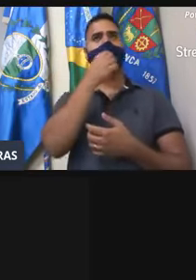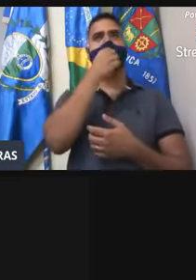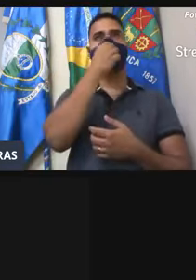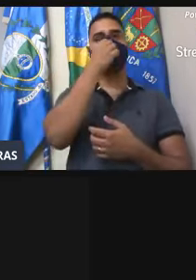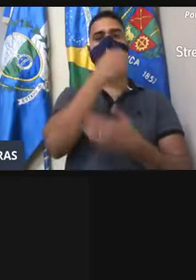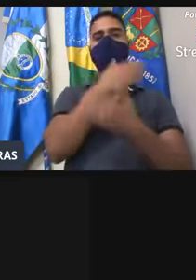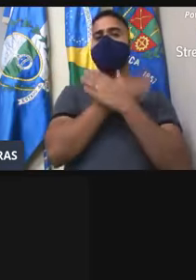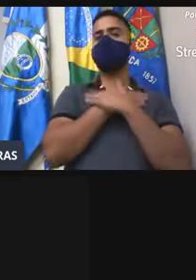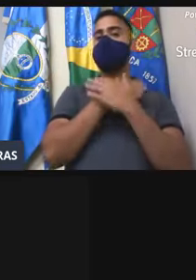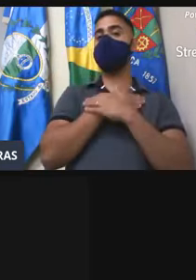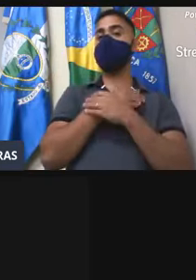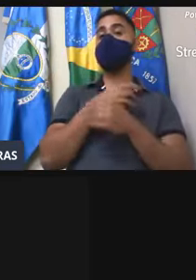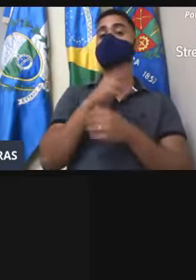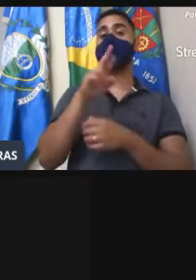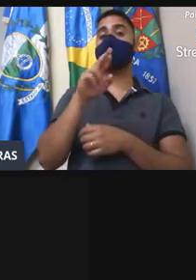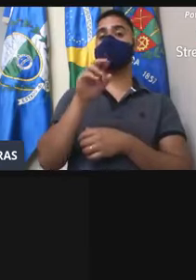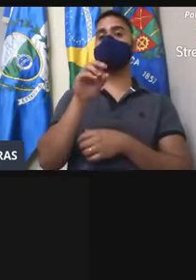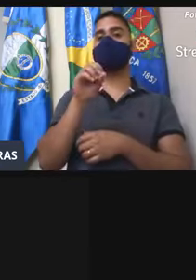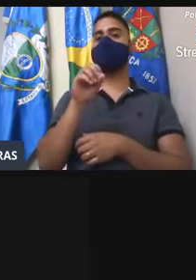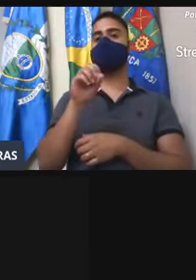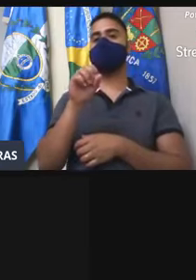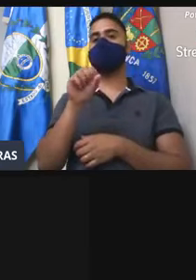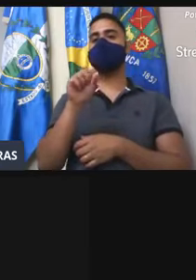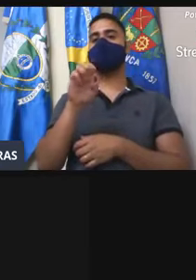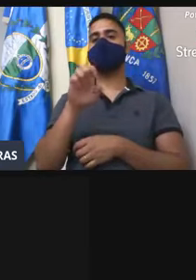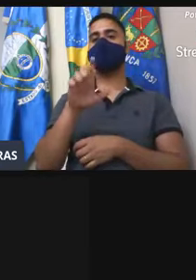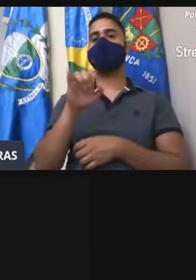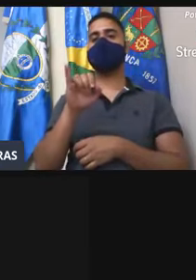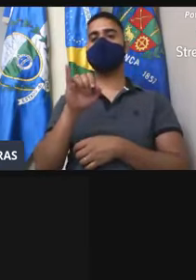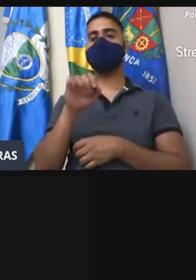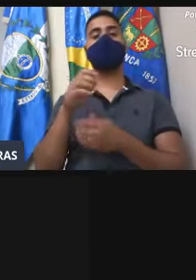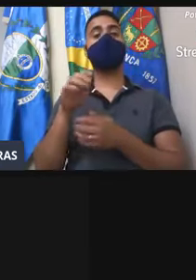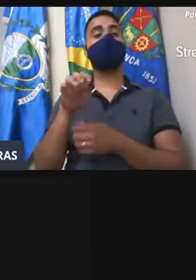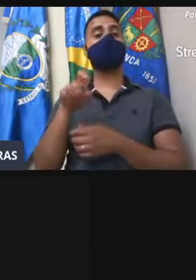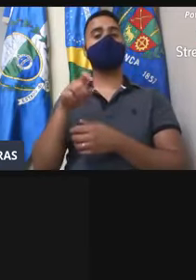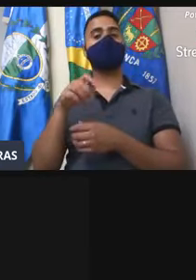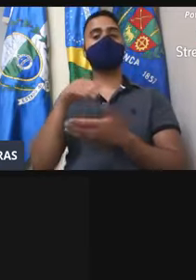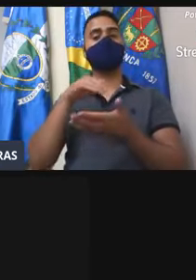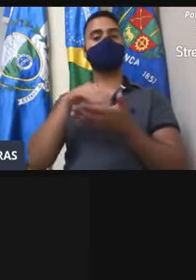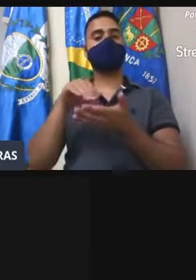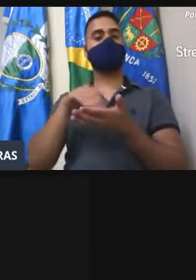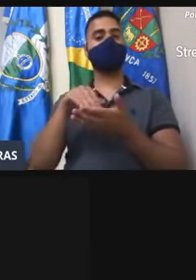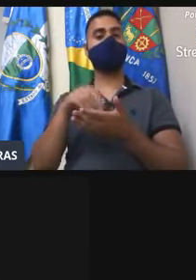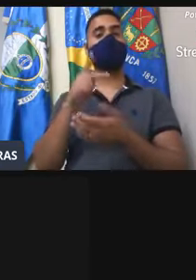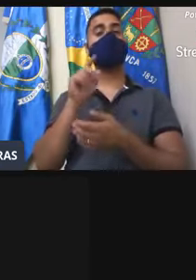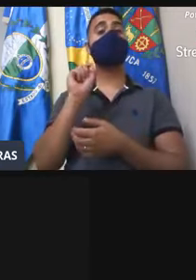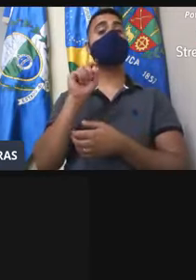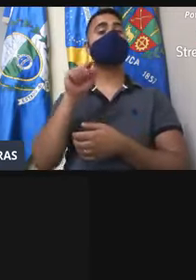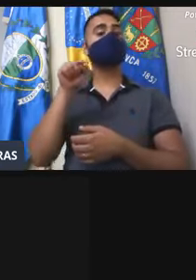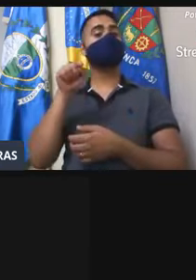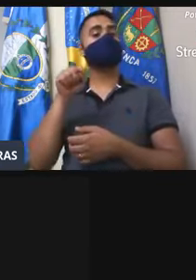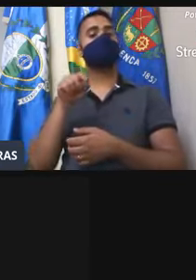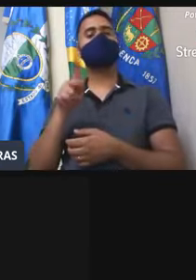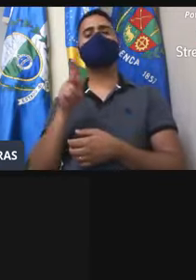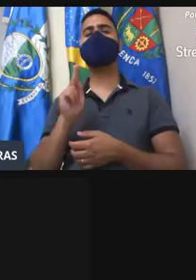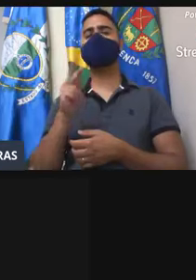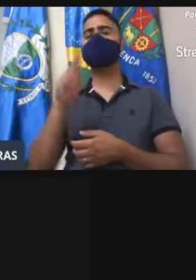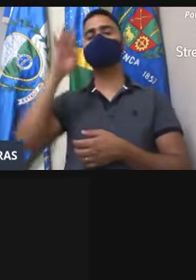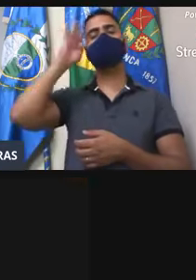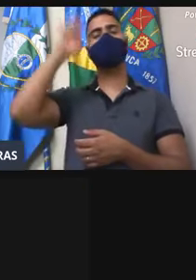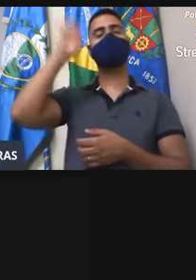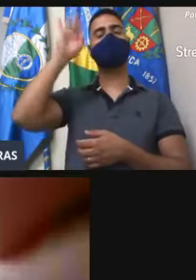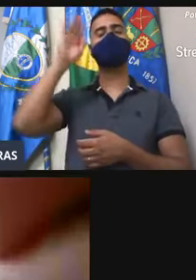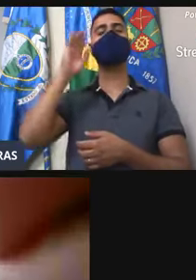para a Roseli Moreira, nossa ex-secretária de Serviço Social, dizer para ela que ela sempre será